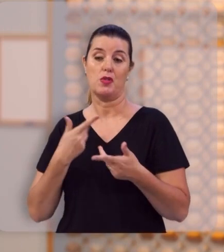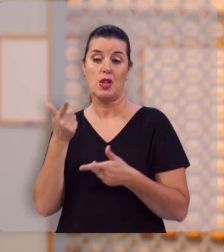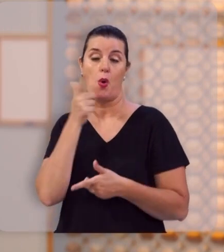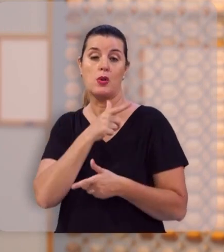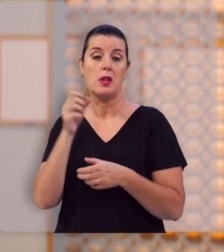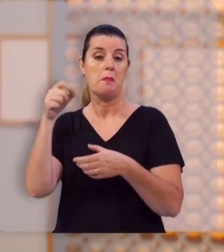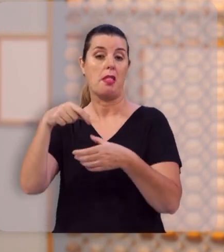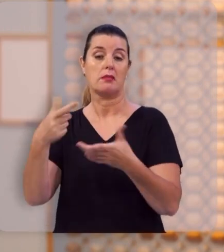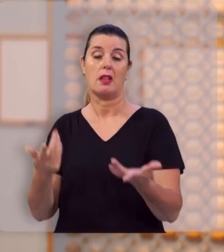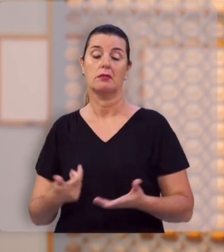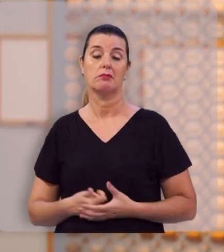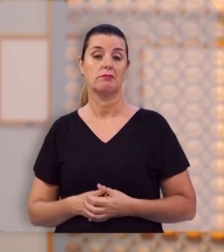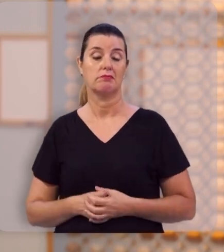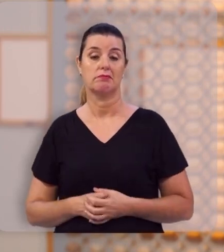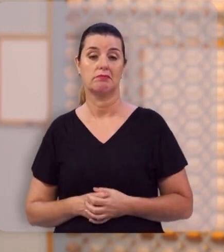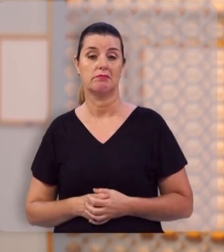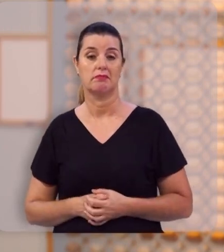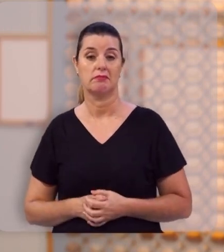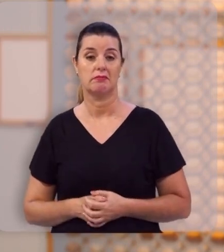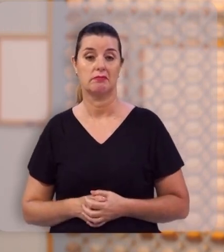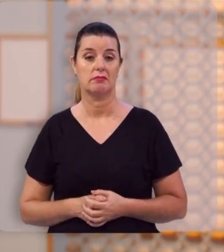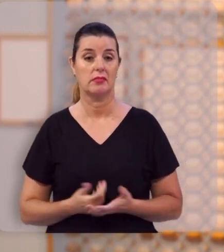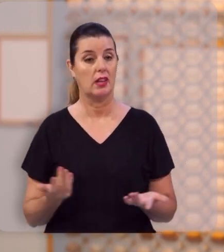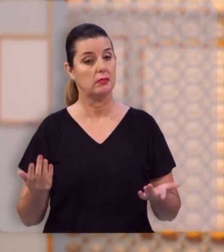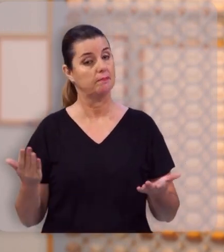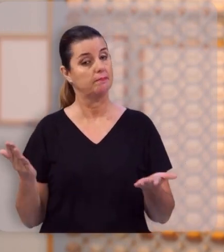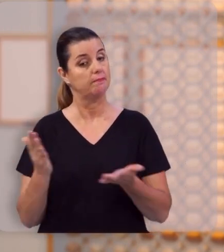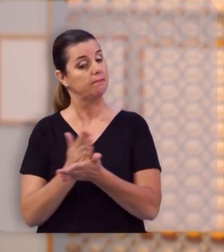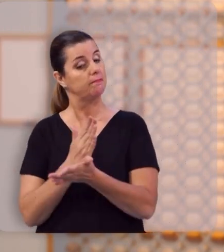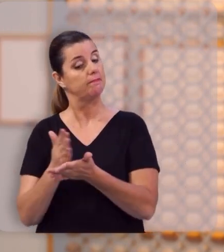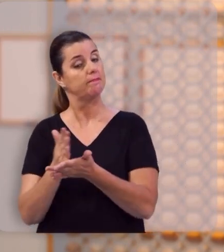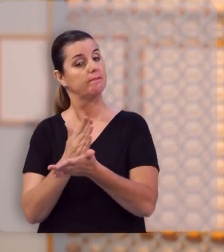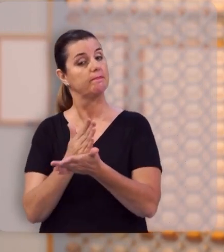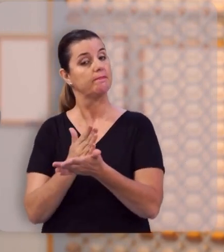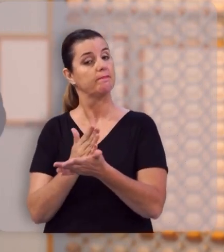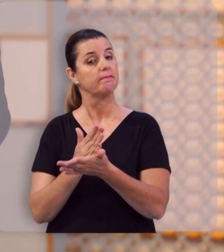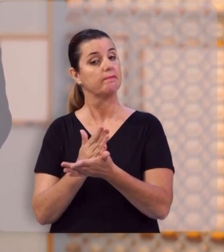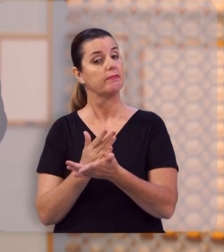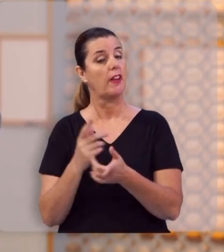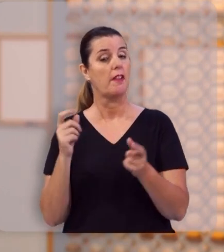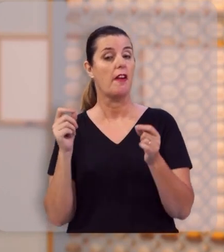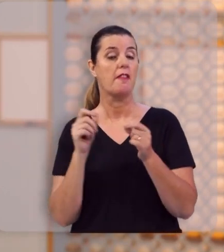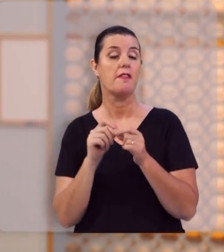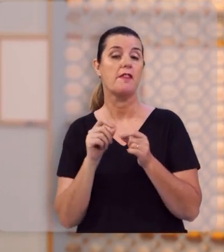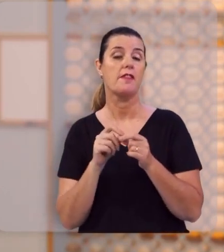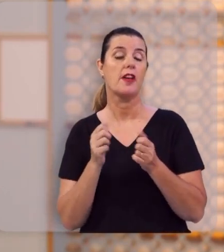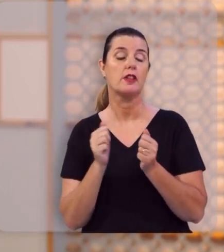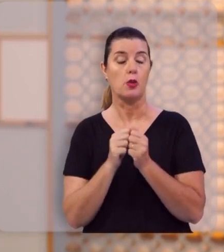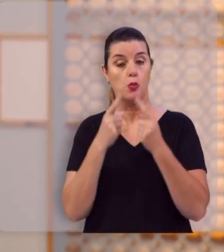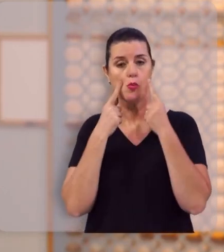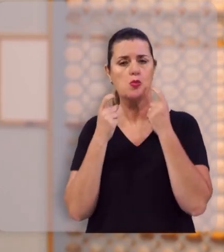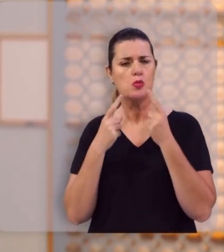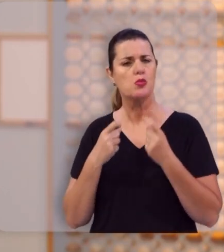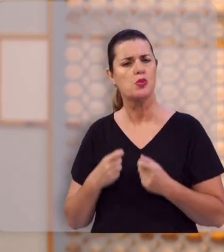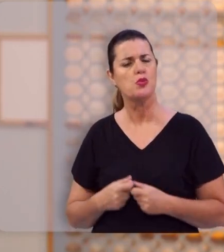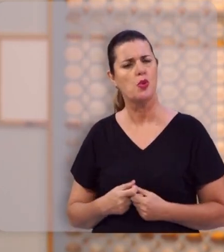não colhe nada. A semeadura, às vezes, é feita com